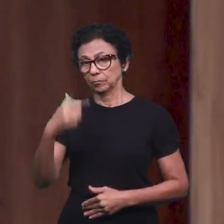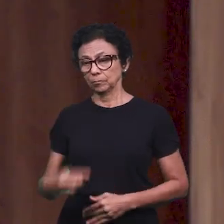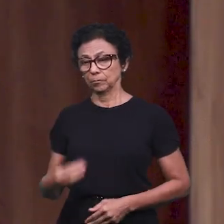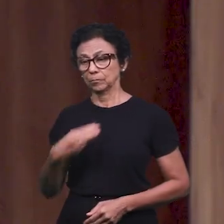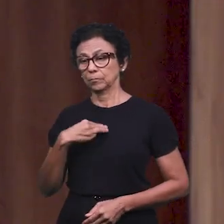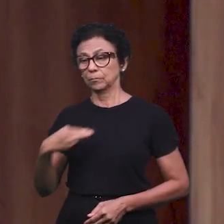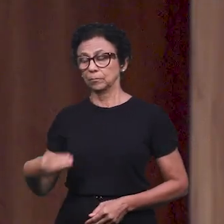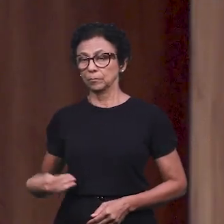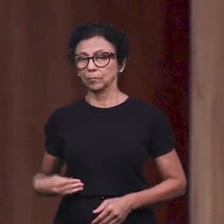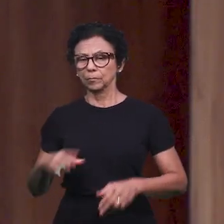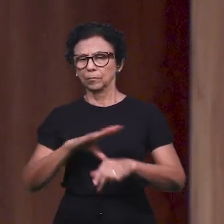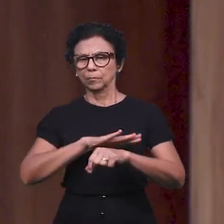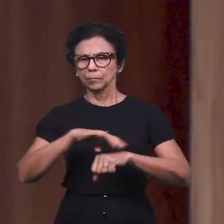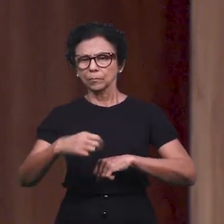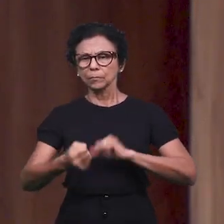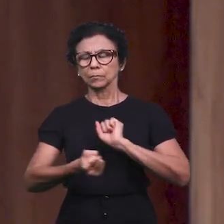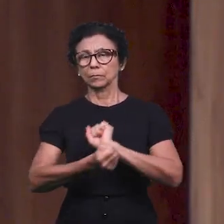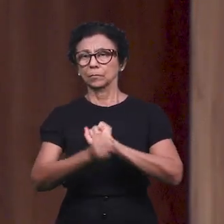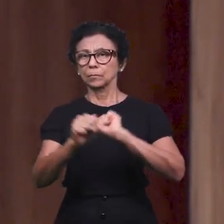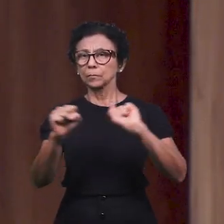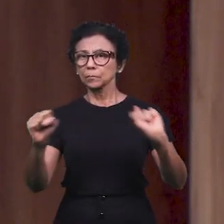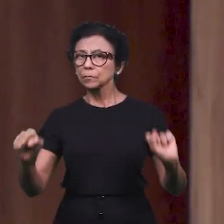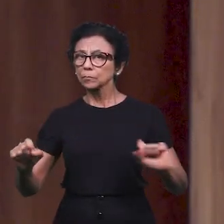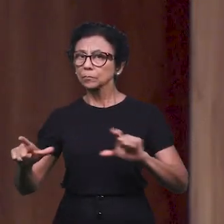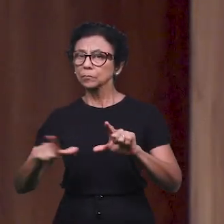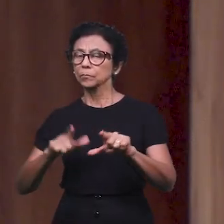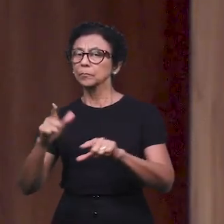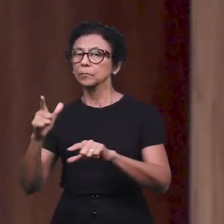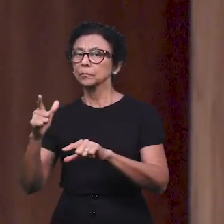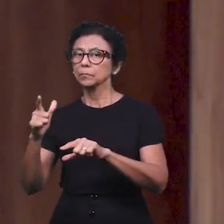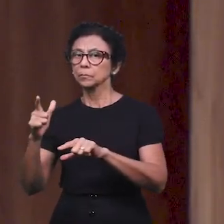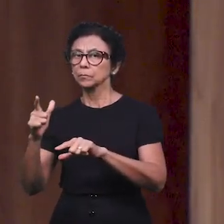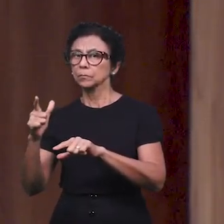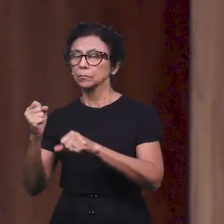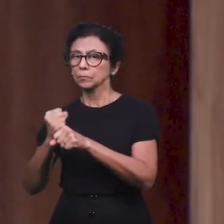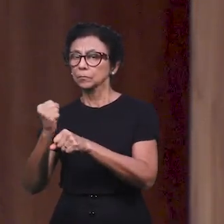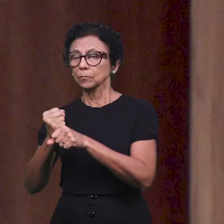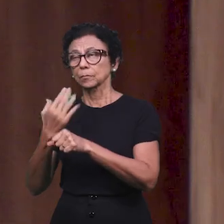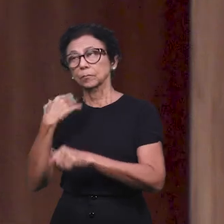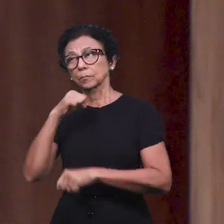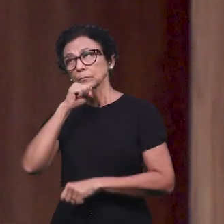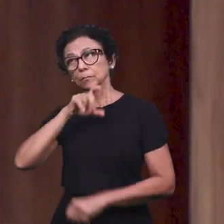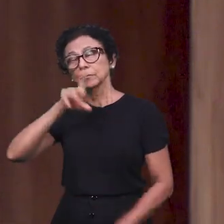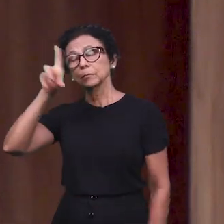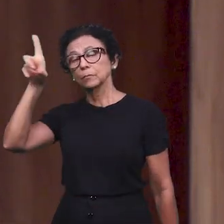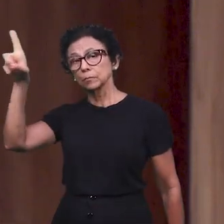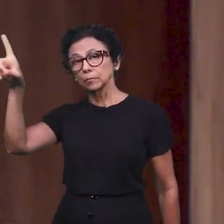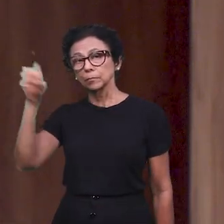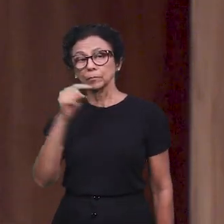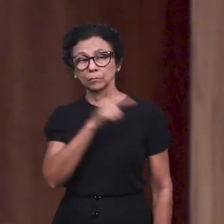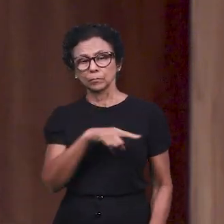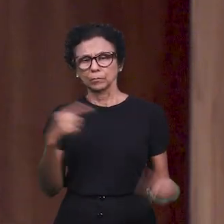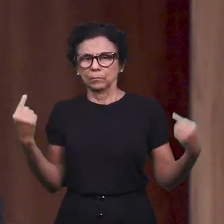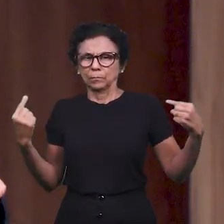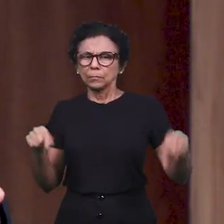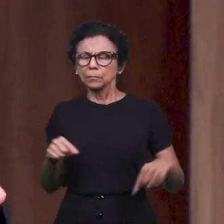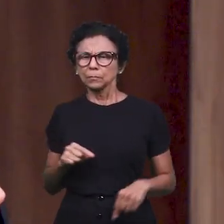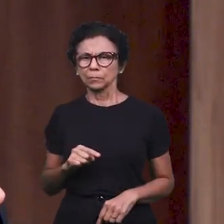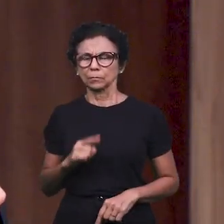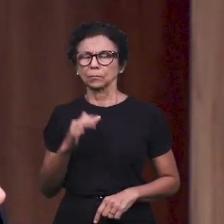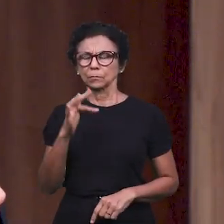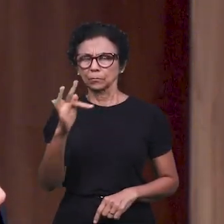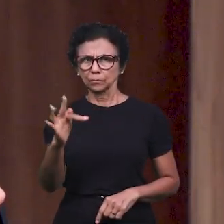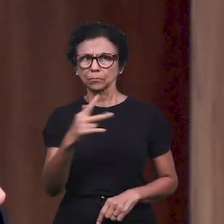estou aqui realizando a obra do Pai. E vocês estão fazendo oposição. Um dia, os vossos filhos, que isso vai ficar